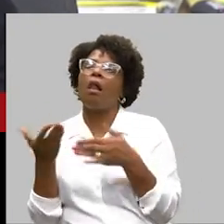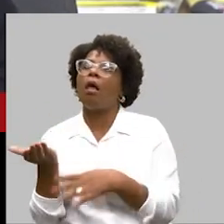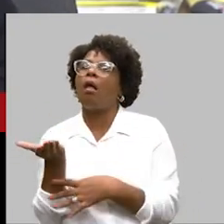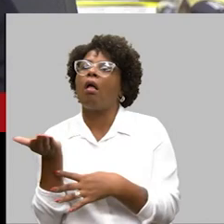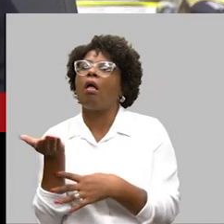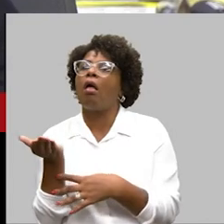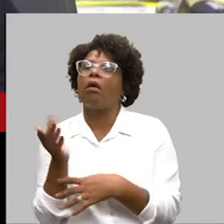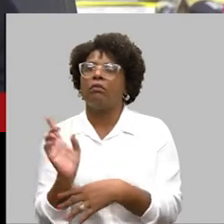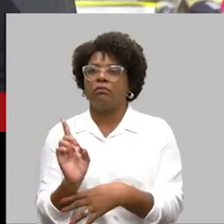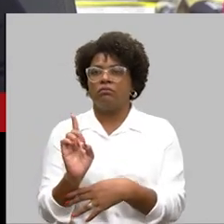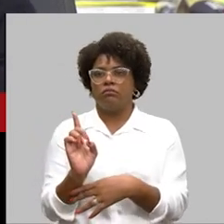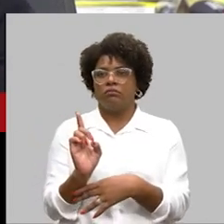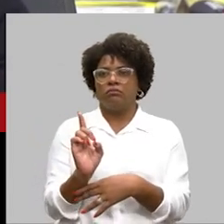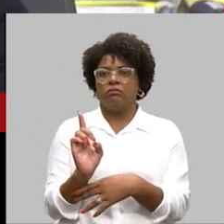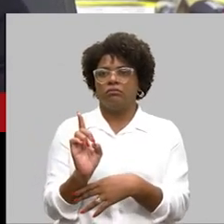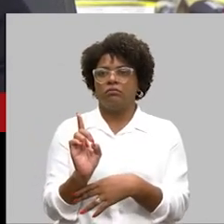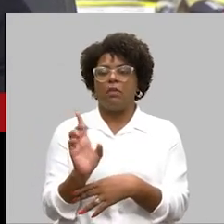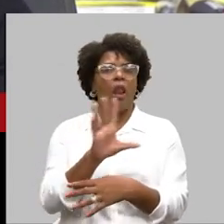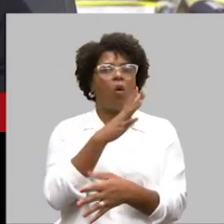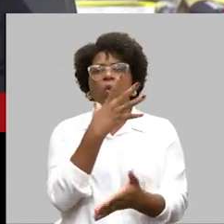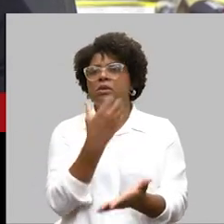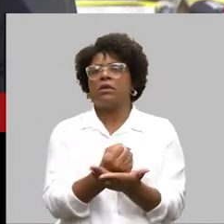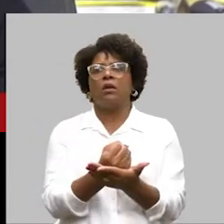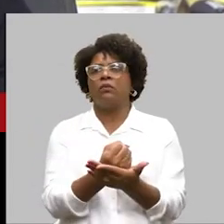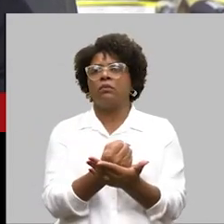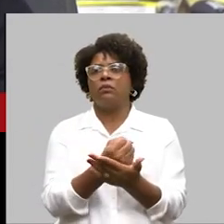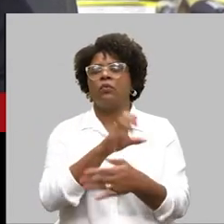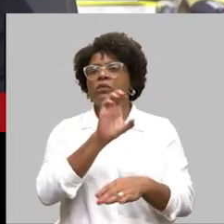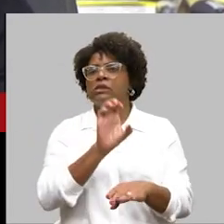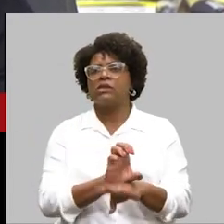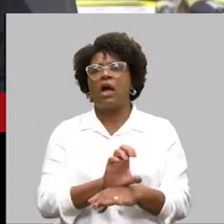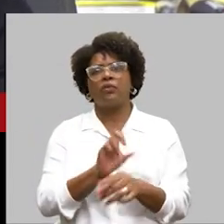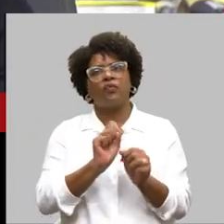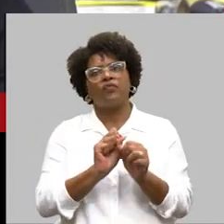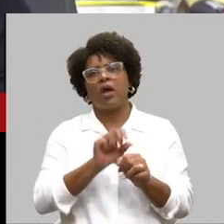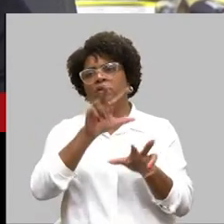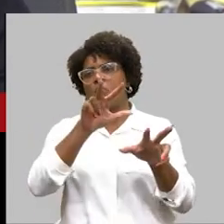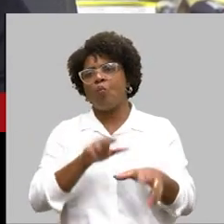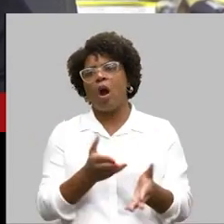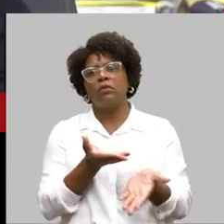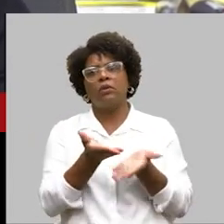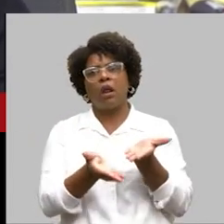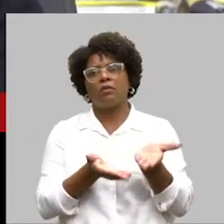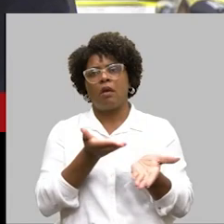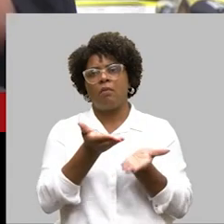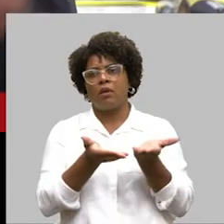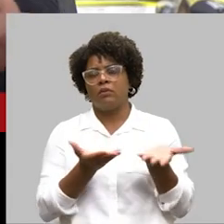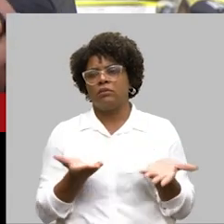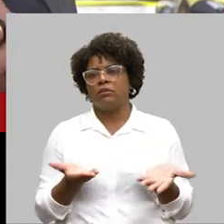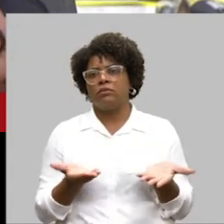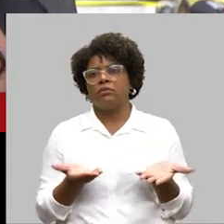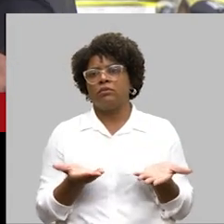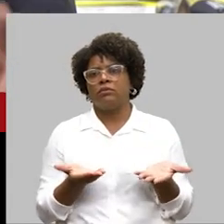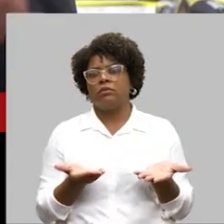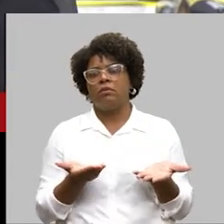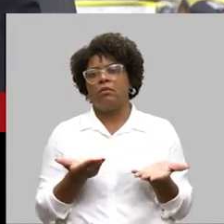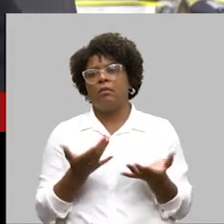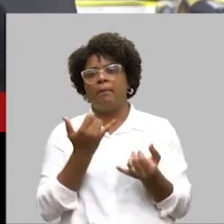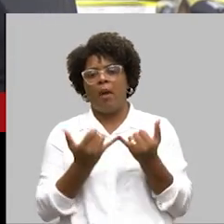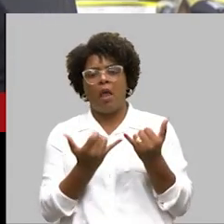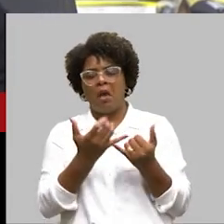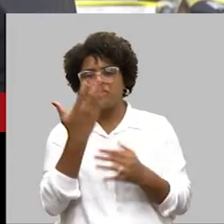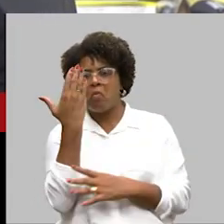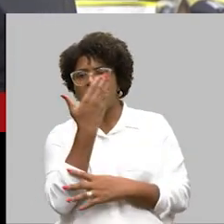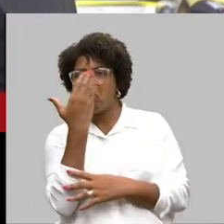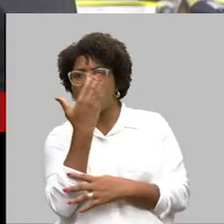continue tratar com esta desumanidade com a invisibilidade que trata a educação do campo e em